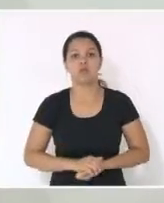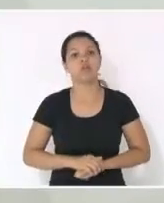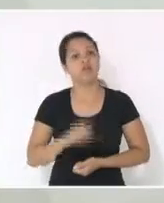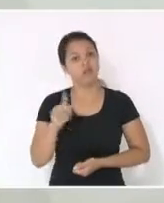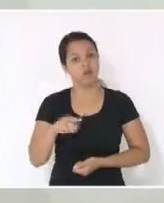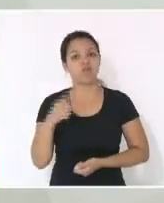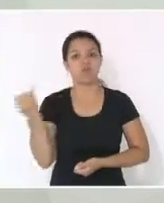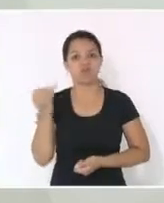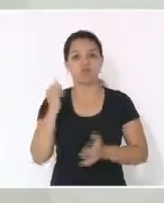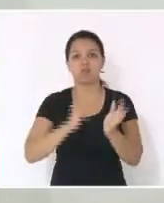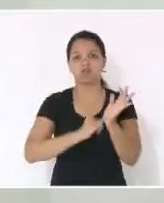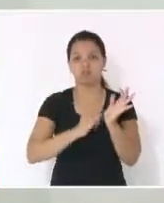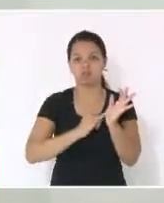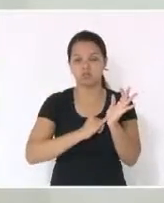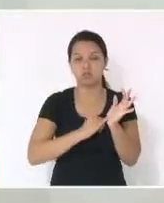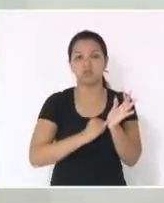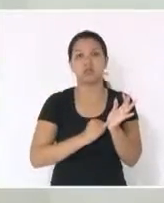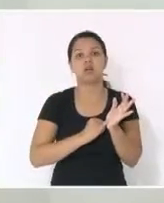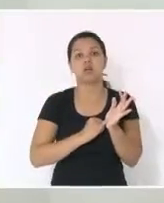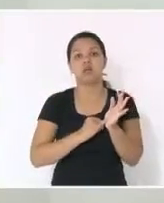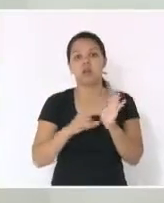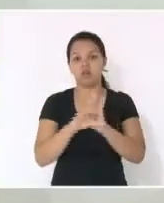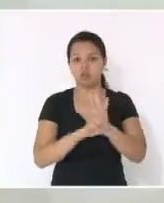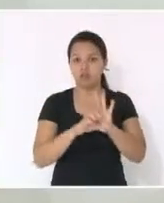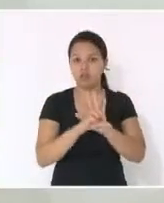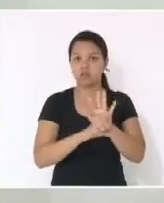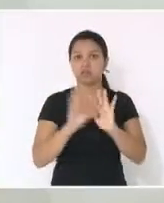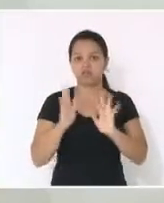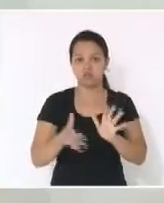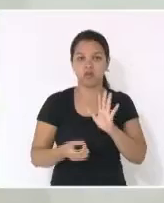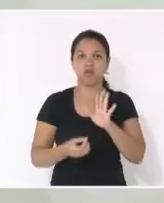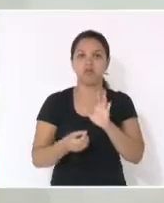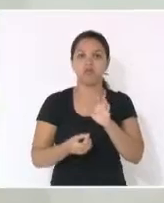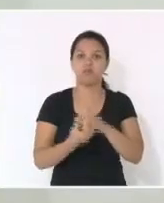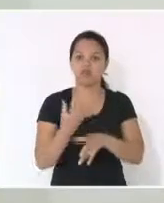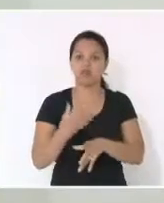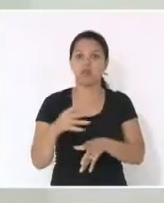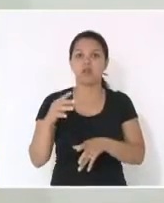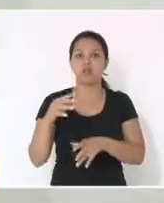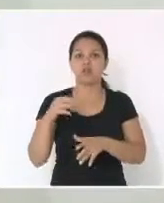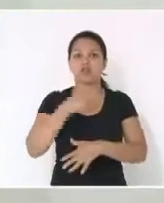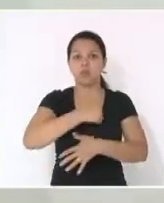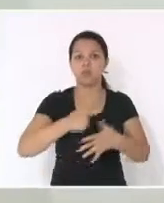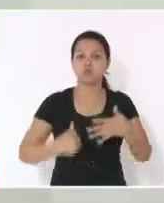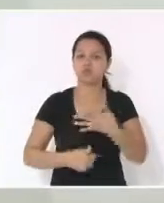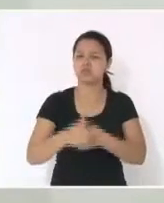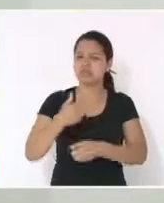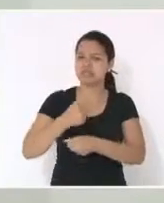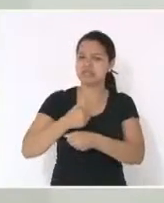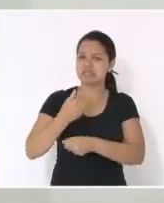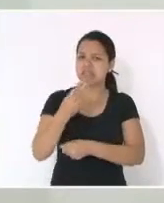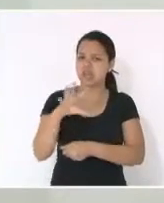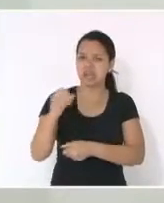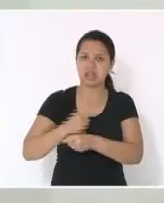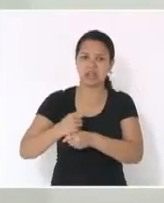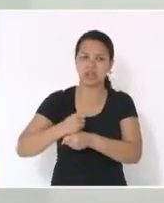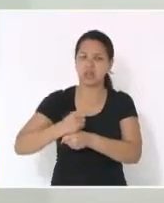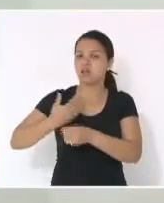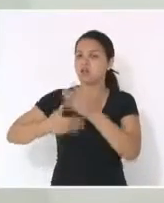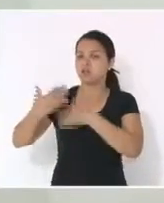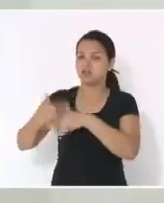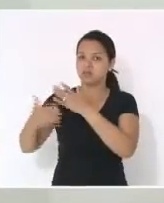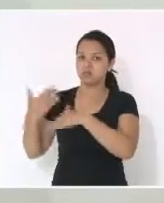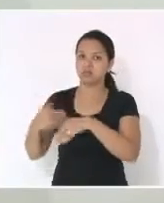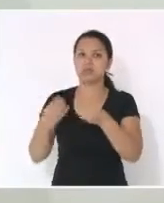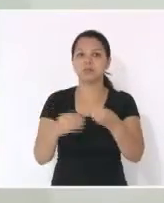tributária a nossa legislação que foi feita do mercosul há mais de 30 anos no tem prejudicado tem prejudicado o produtor